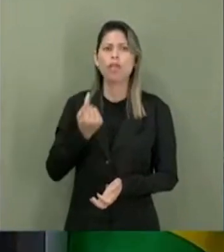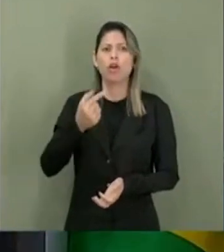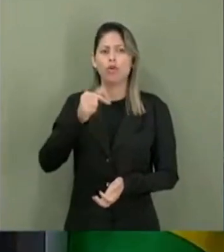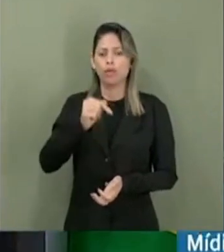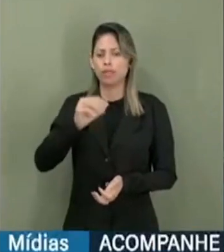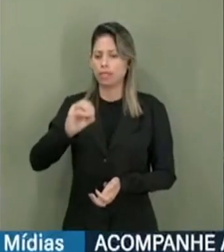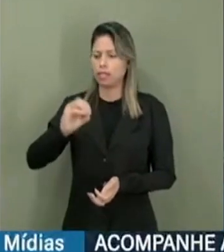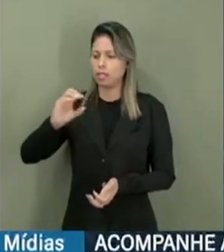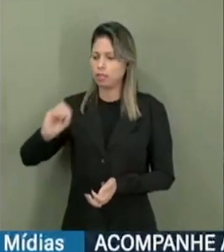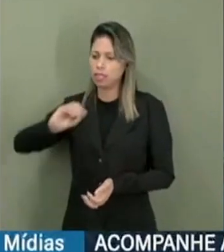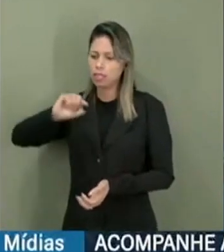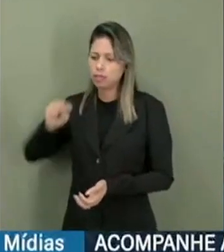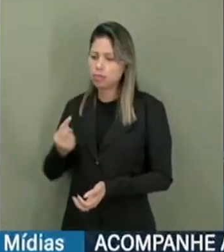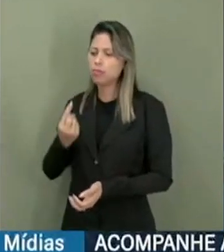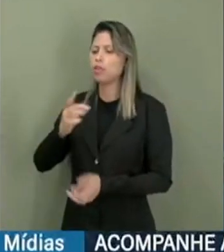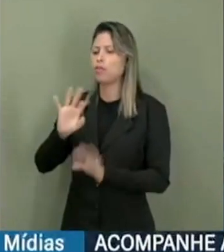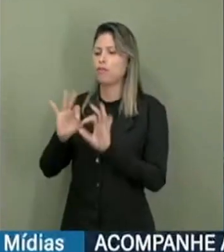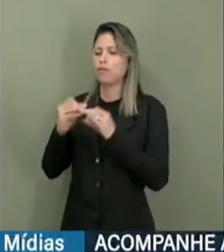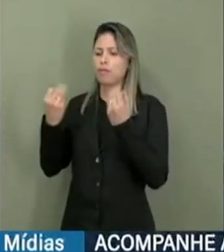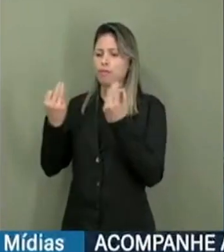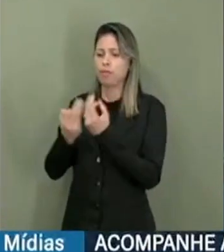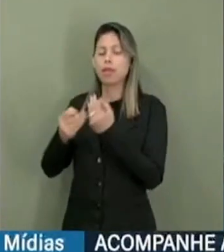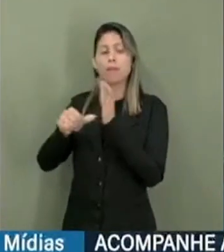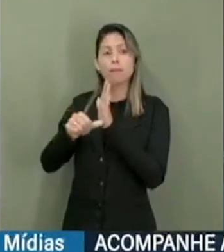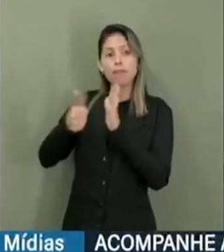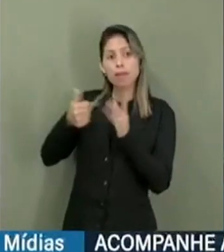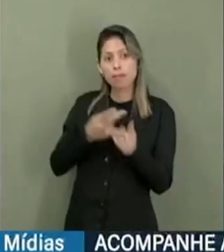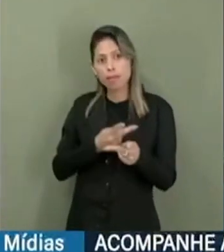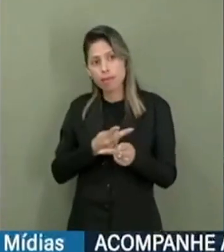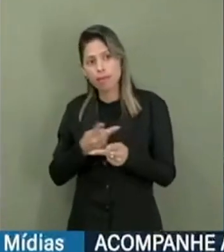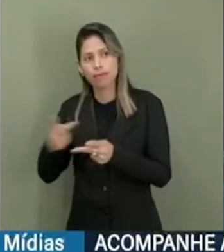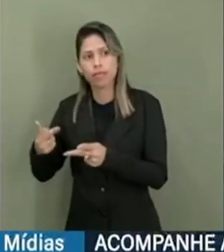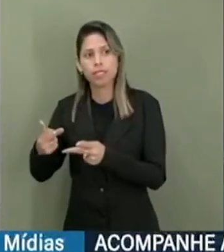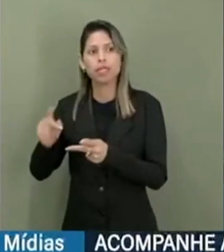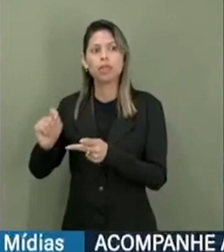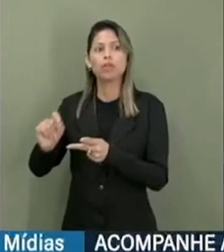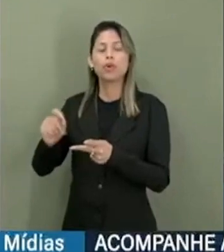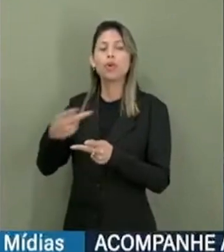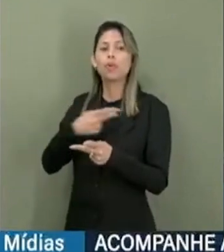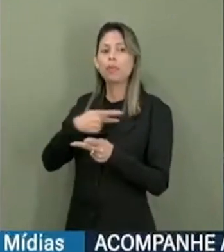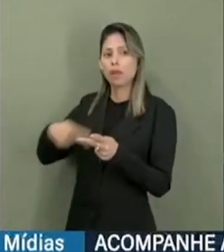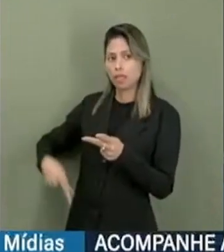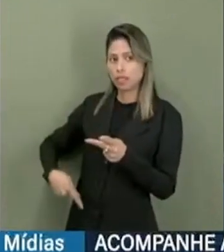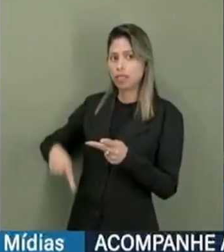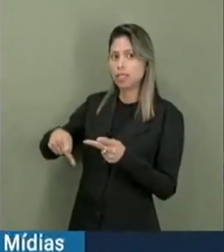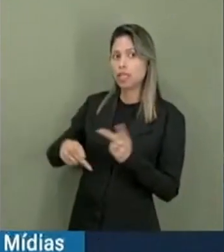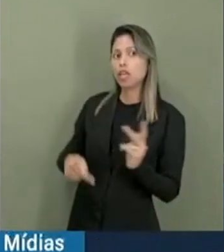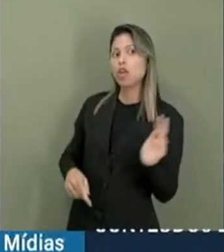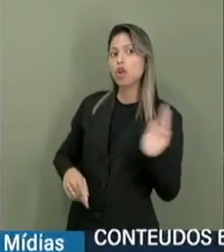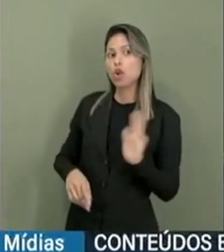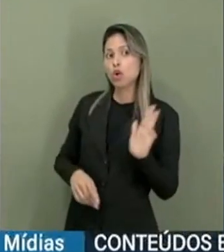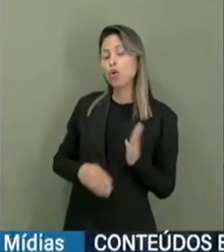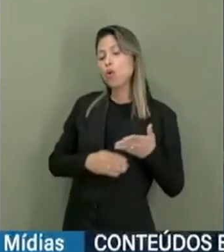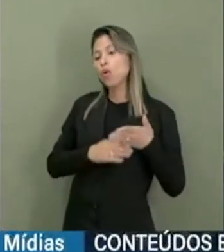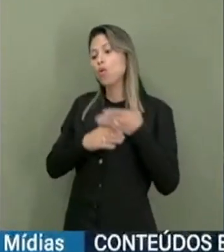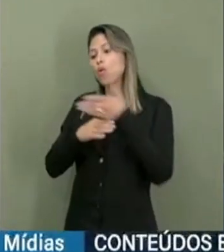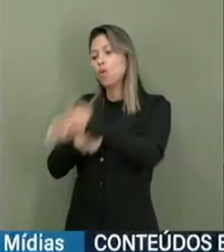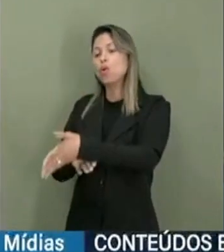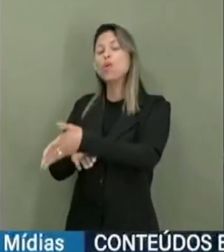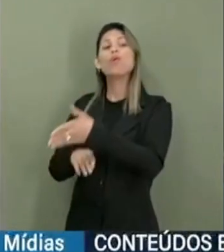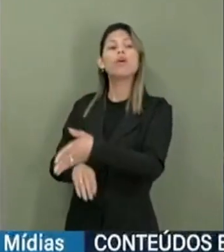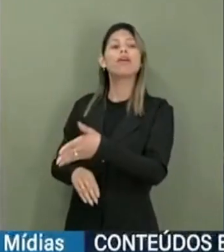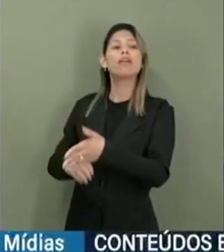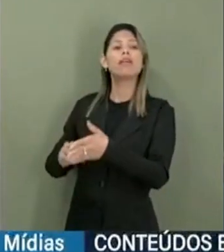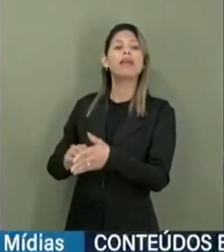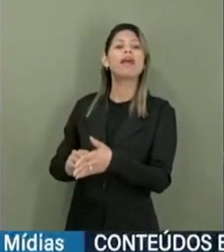famílias na primeira visita como presidente a Pernambuco Lula relançou o programa